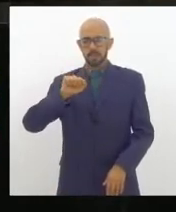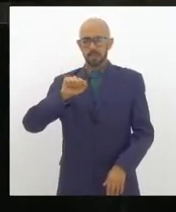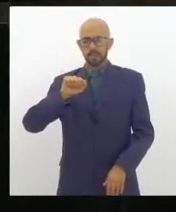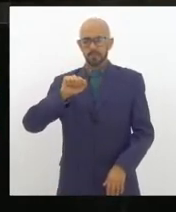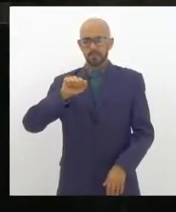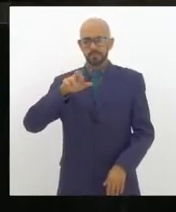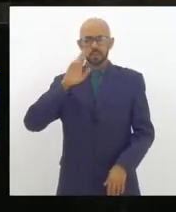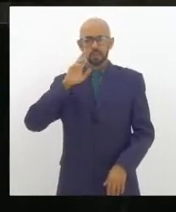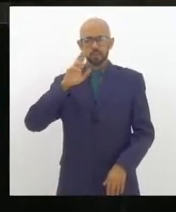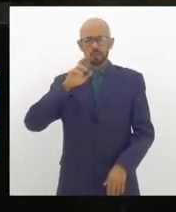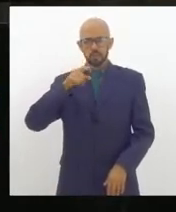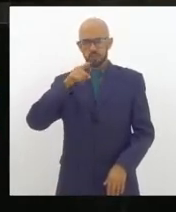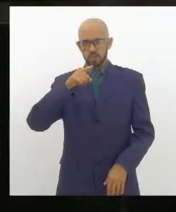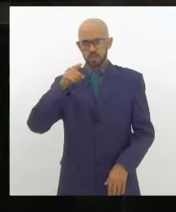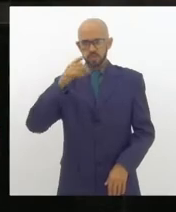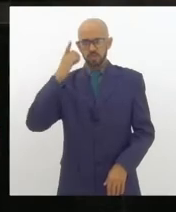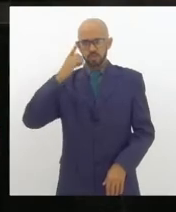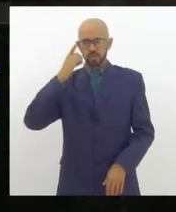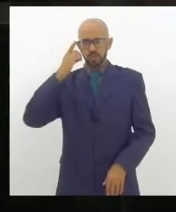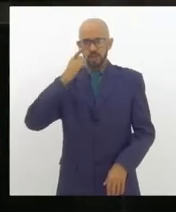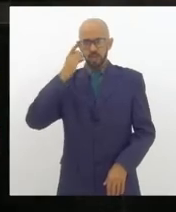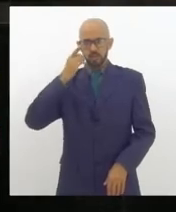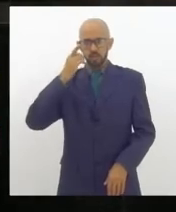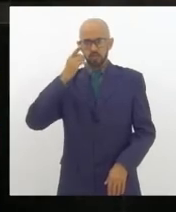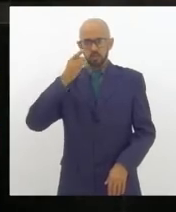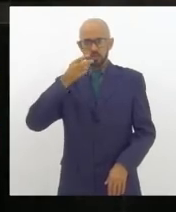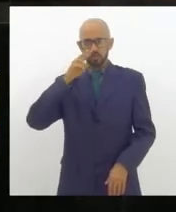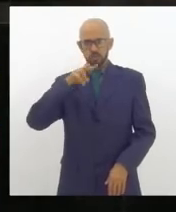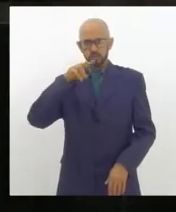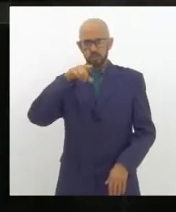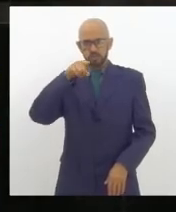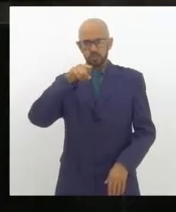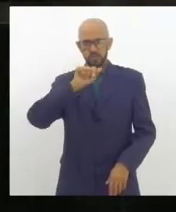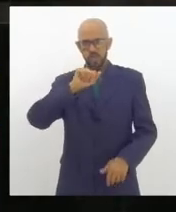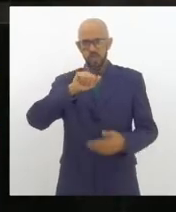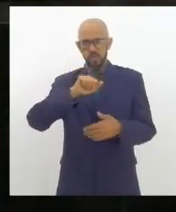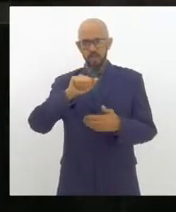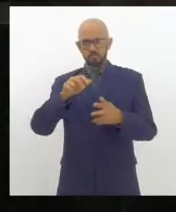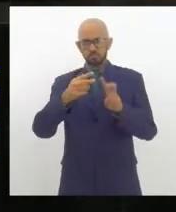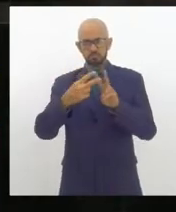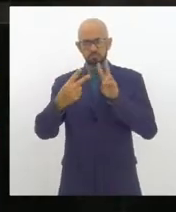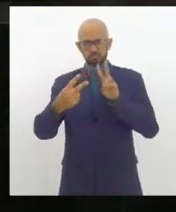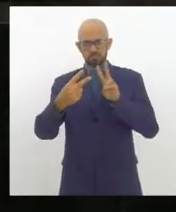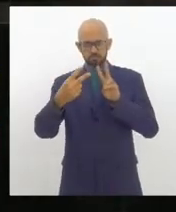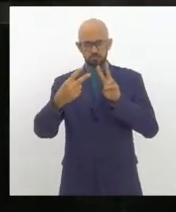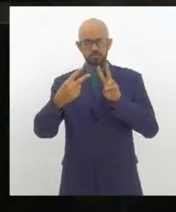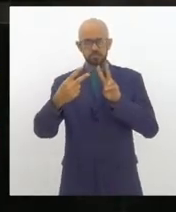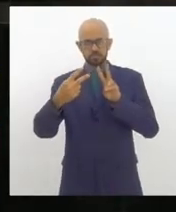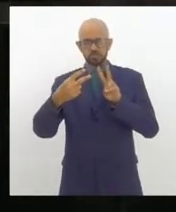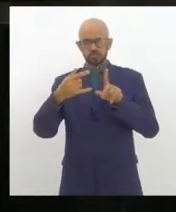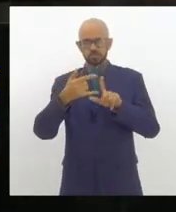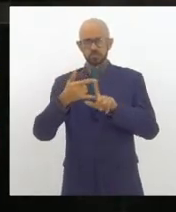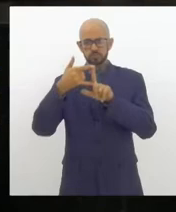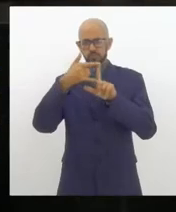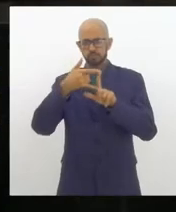senhoras e senhores deputados que nos assistem de forma